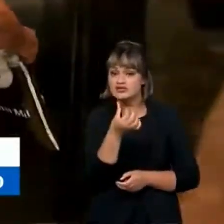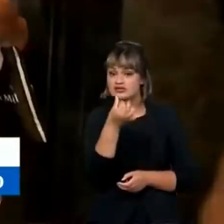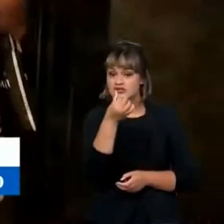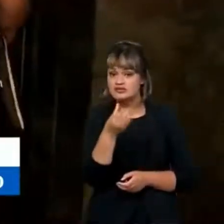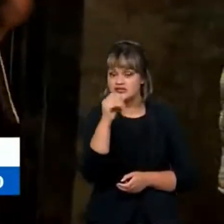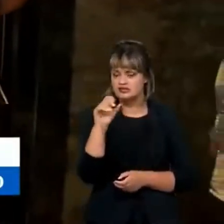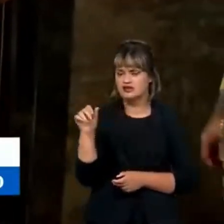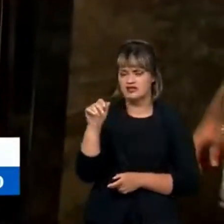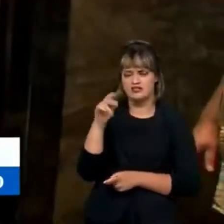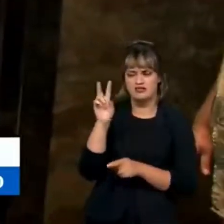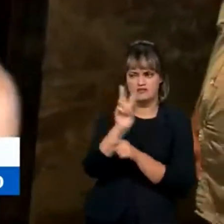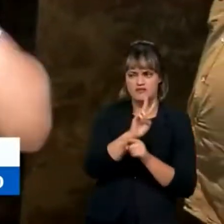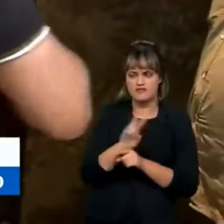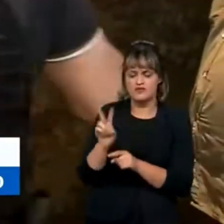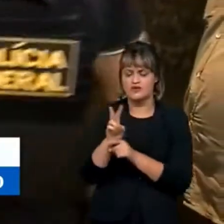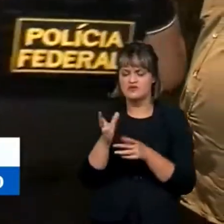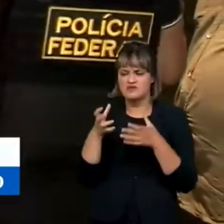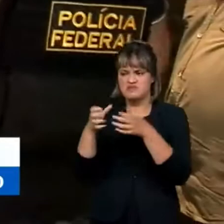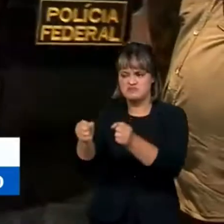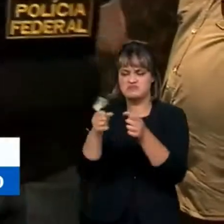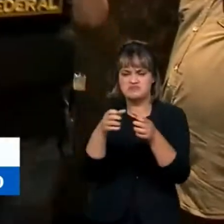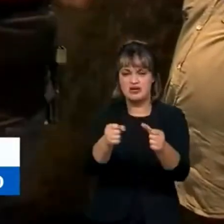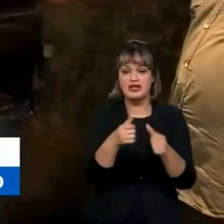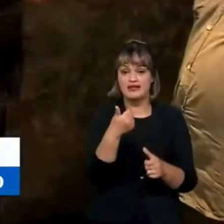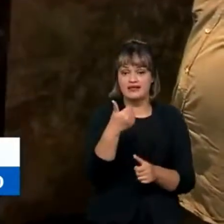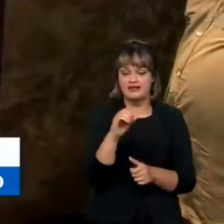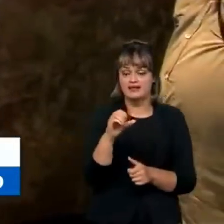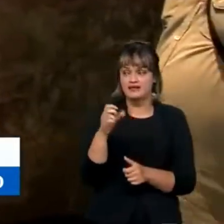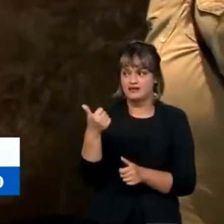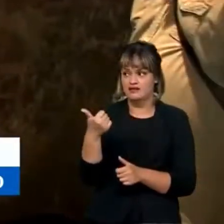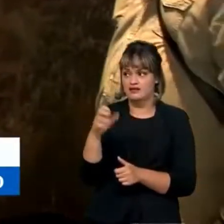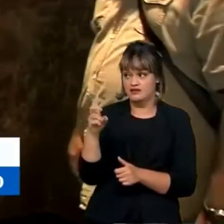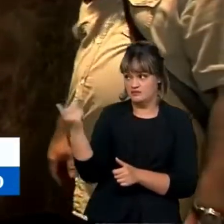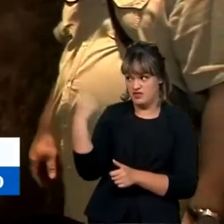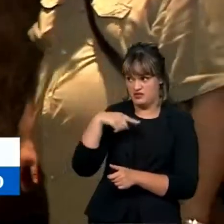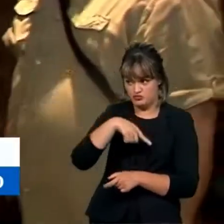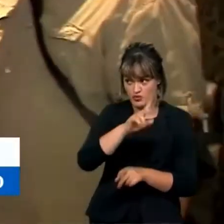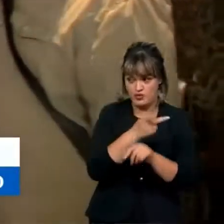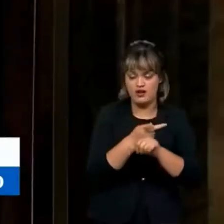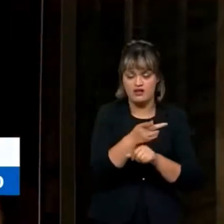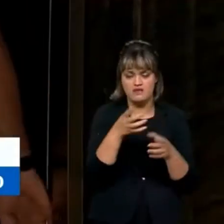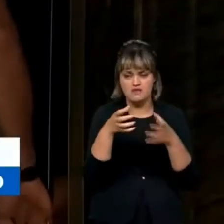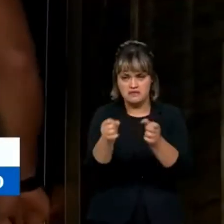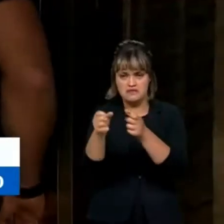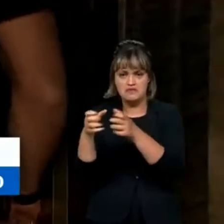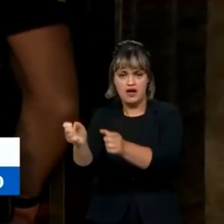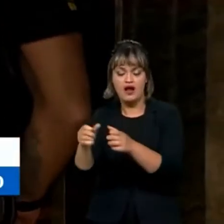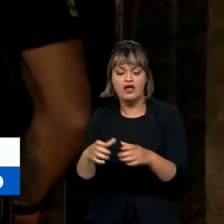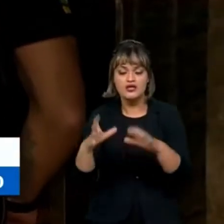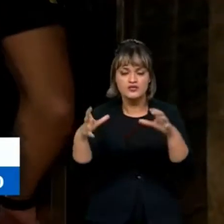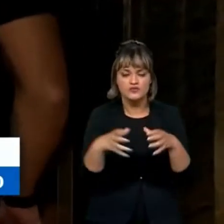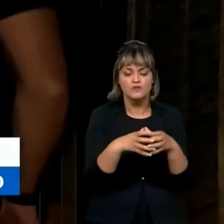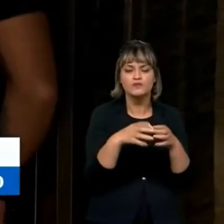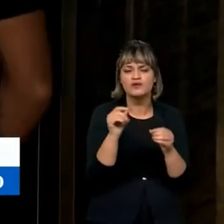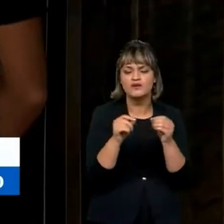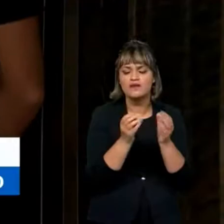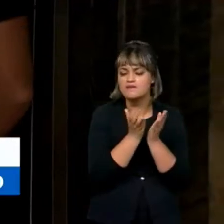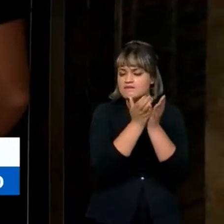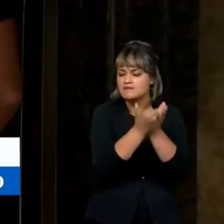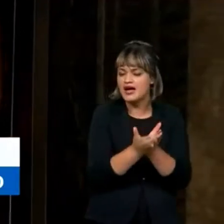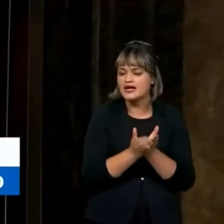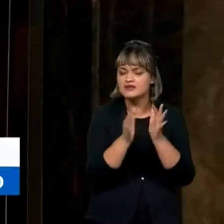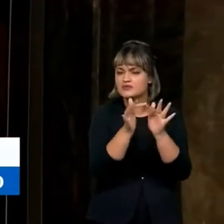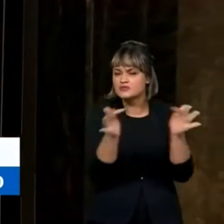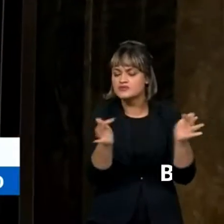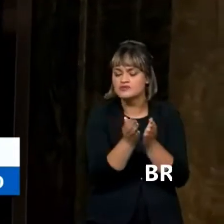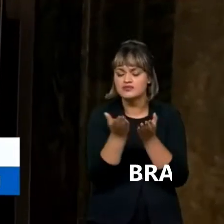pessoas acusadas de tráfico internacional de drogas. Os mandados expedidos pela Terceira Vara Federal Criminal do Rio de